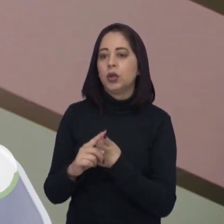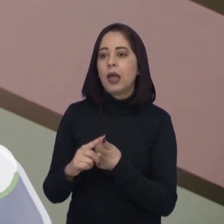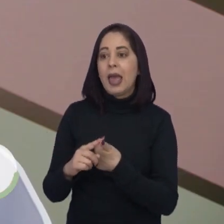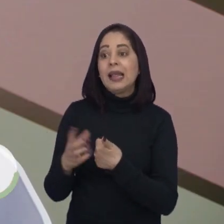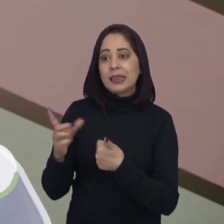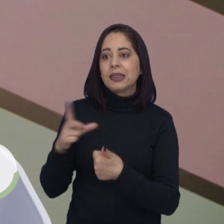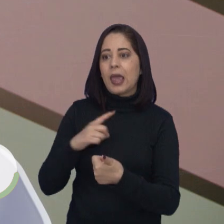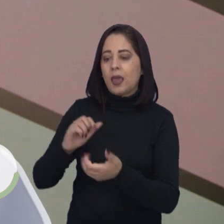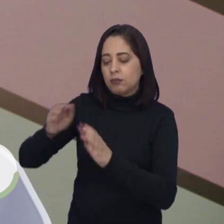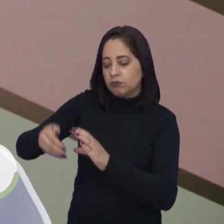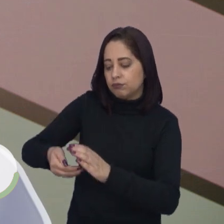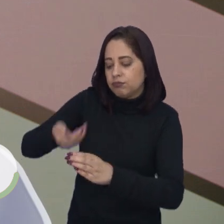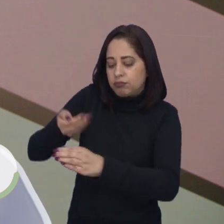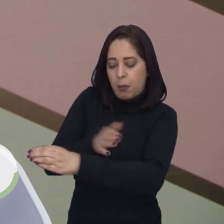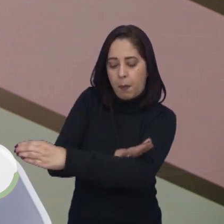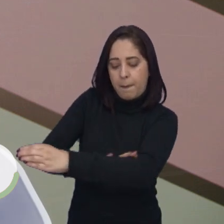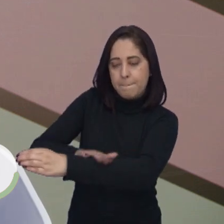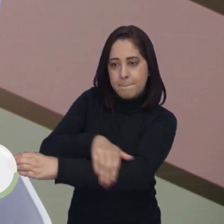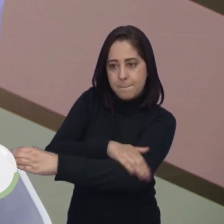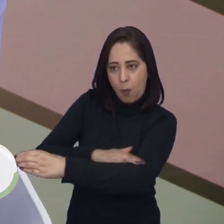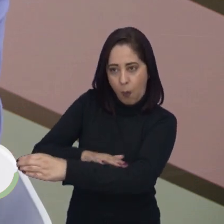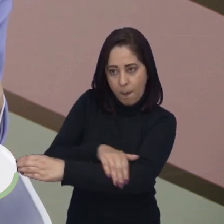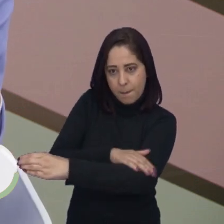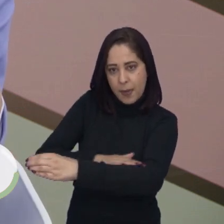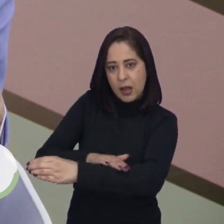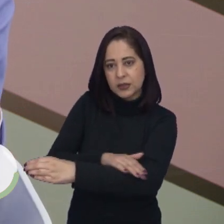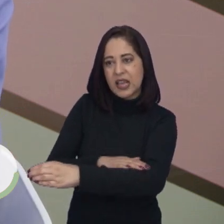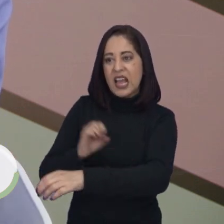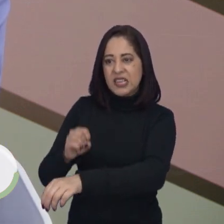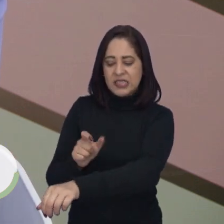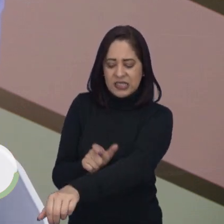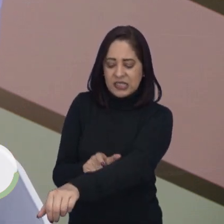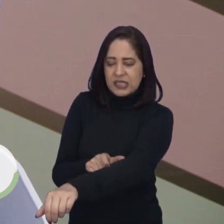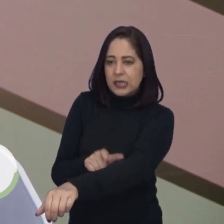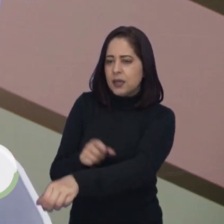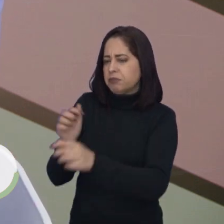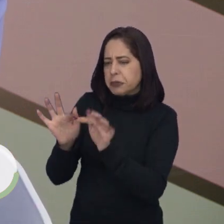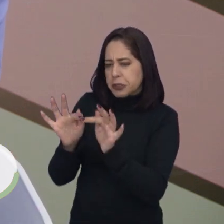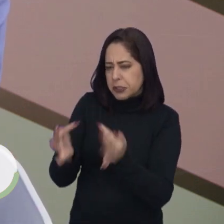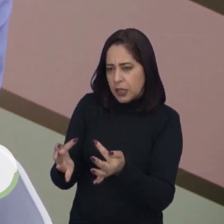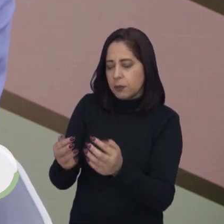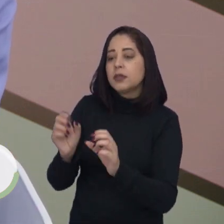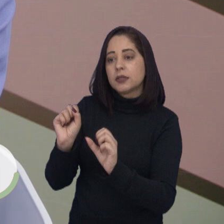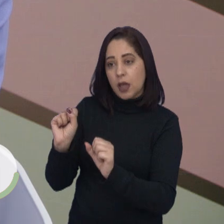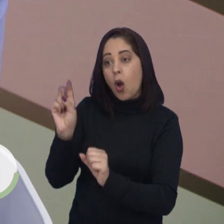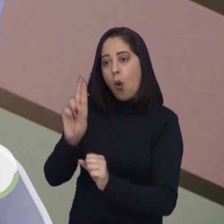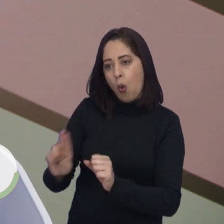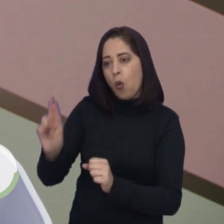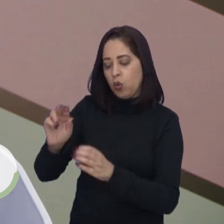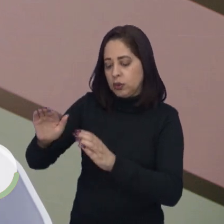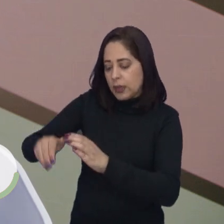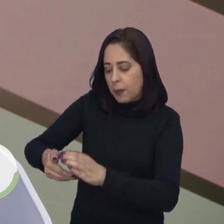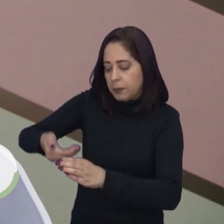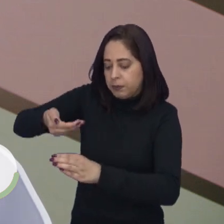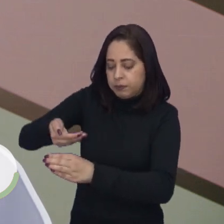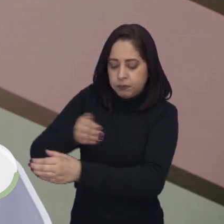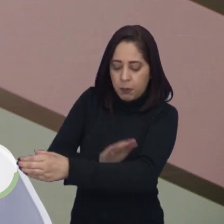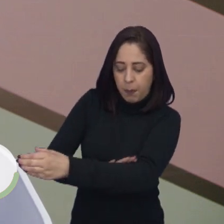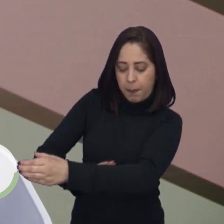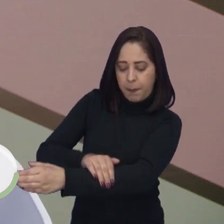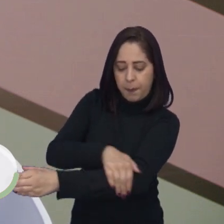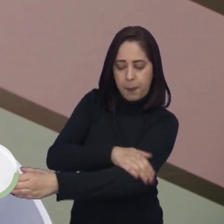pomadas, né? Desde que uma lesão menor, a gente geralmente trata com pomadas,